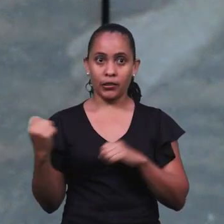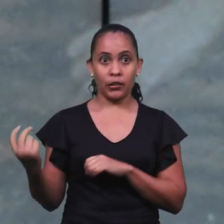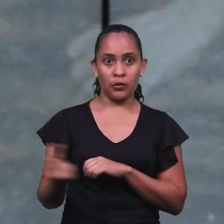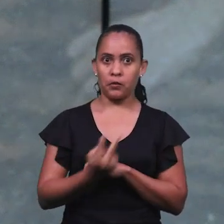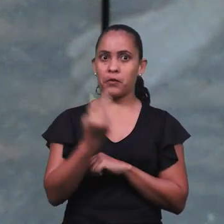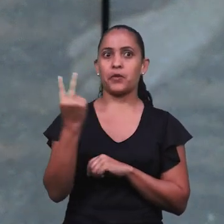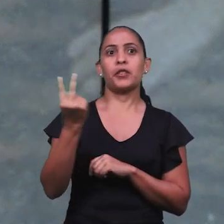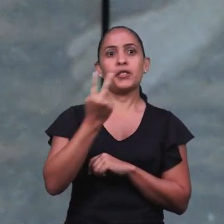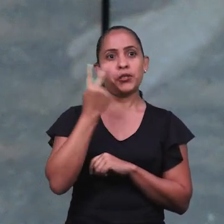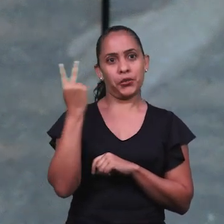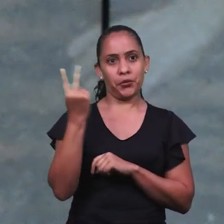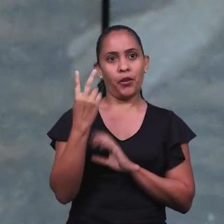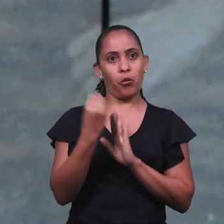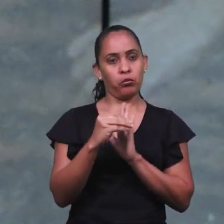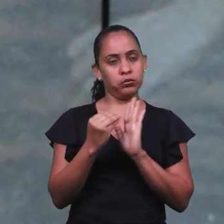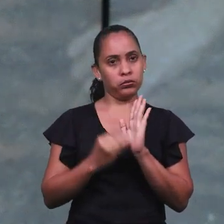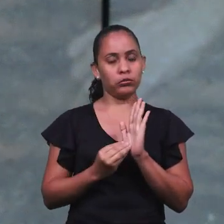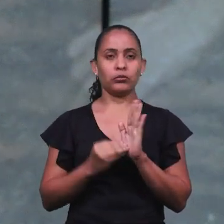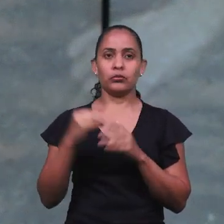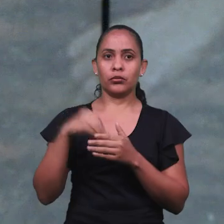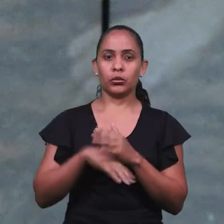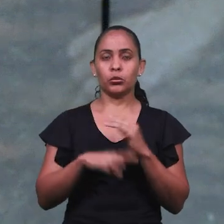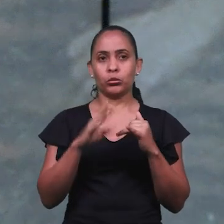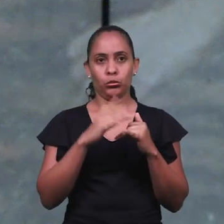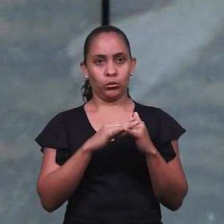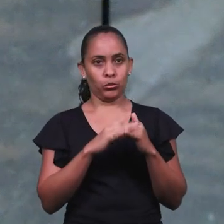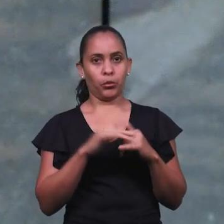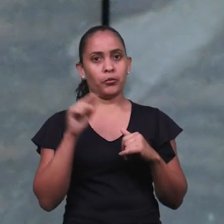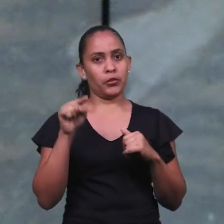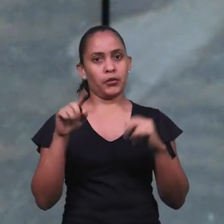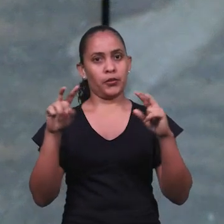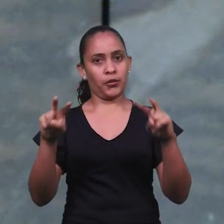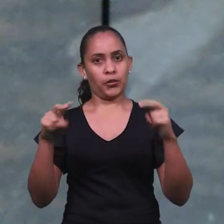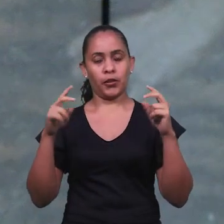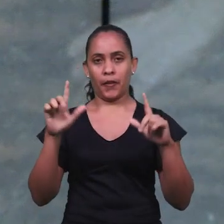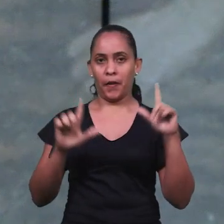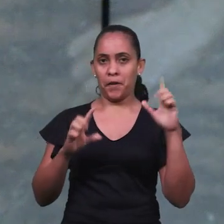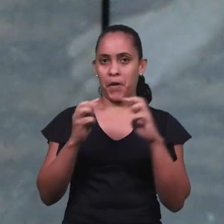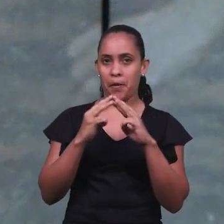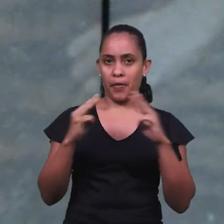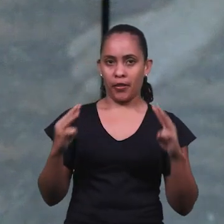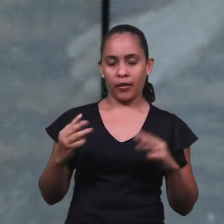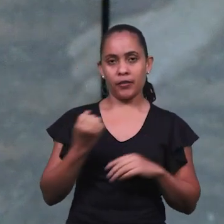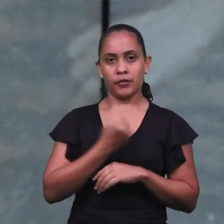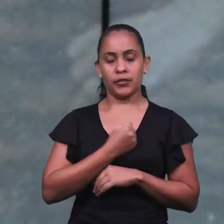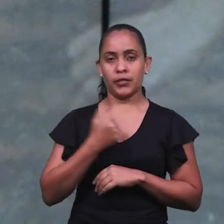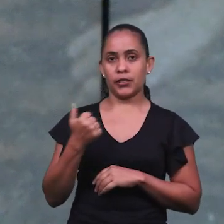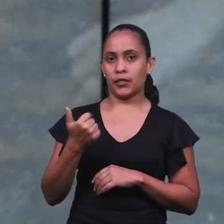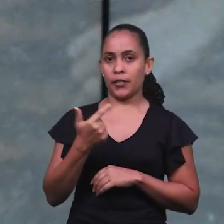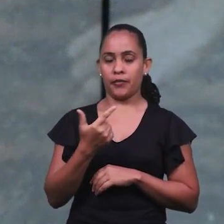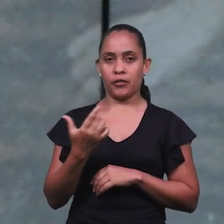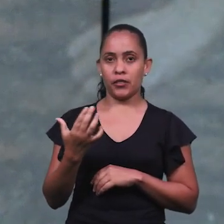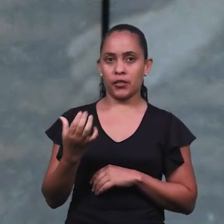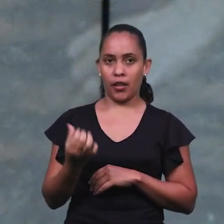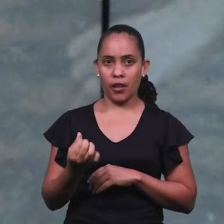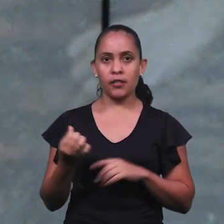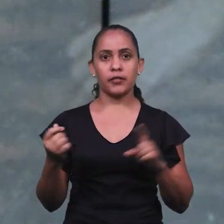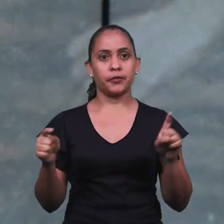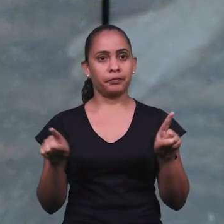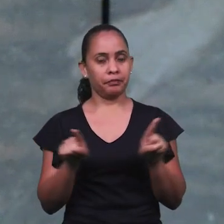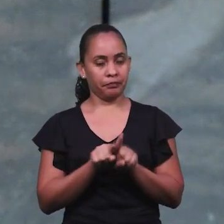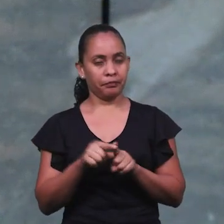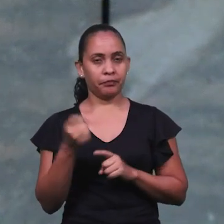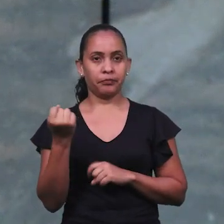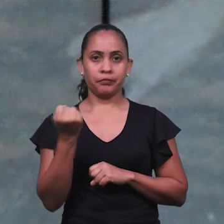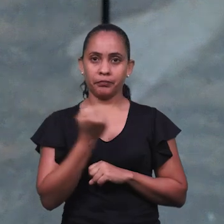Dar uma relevância dentro da plataforma. Você que está nos assistindo pela TV Manaim, canal 126, né, do Sistema RO da Embratel,